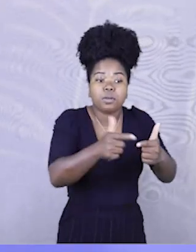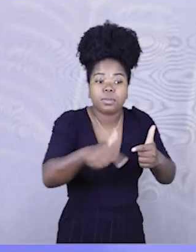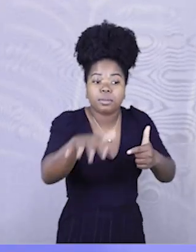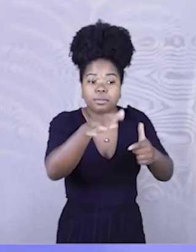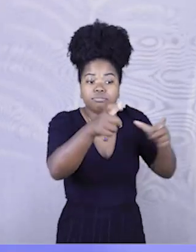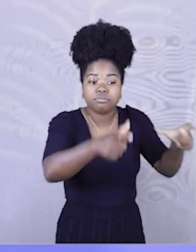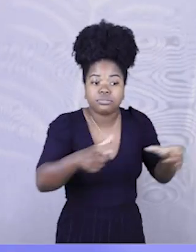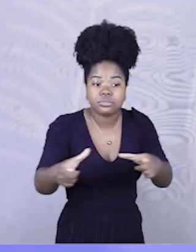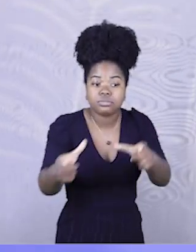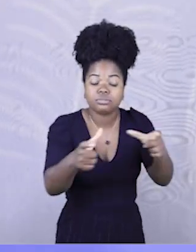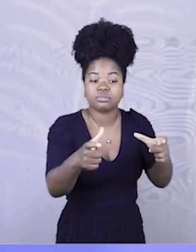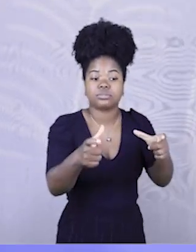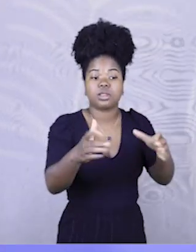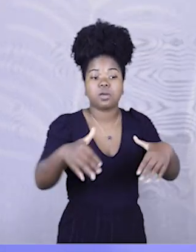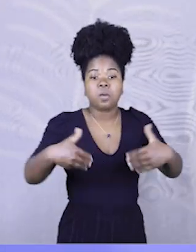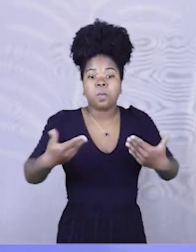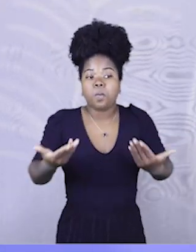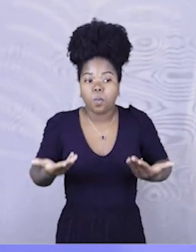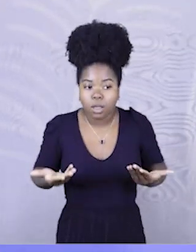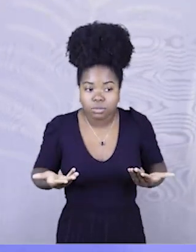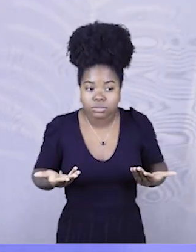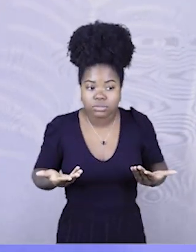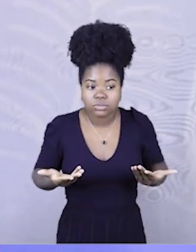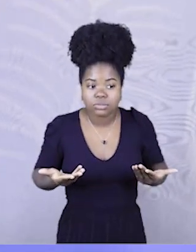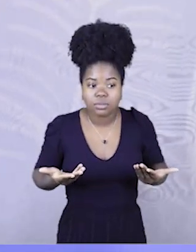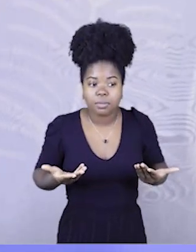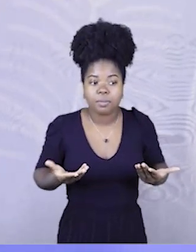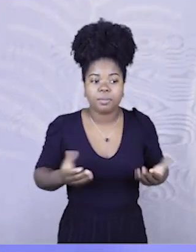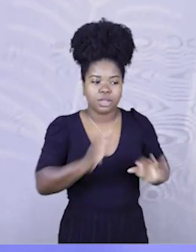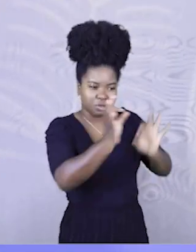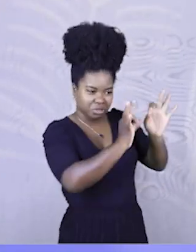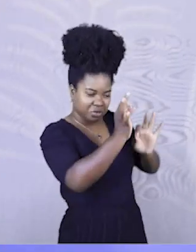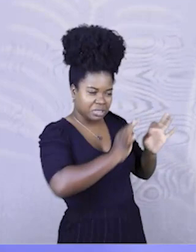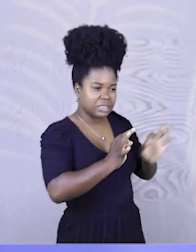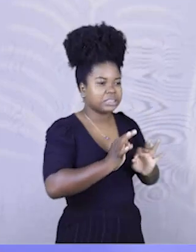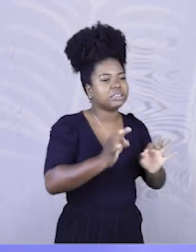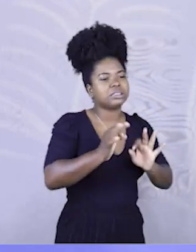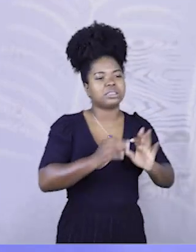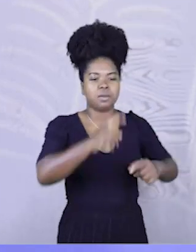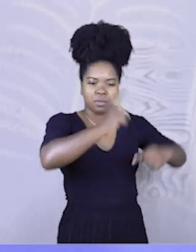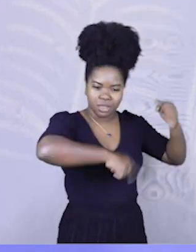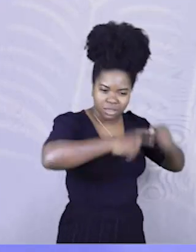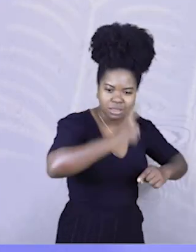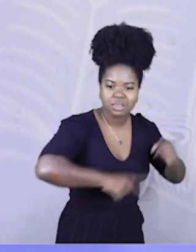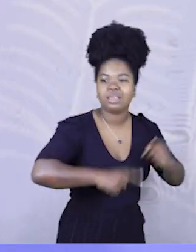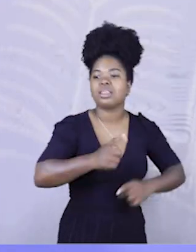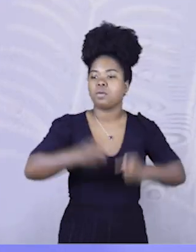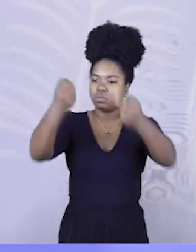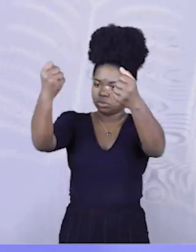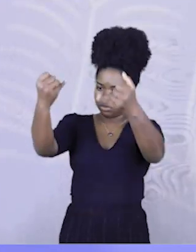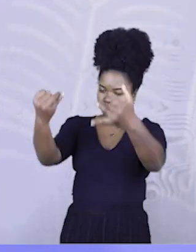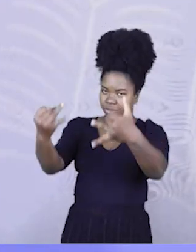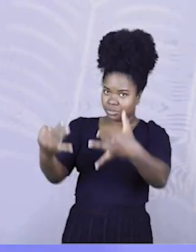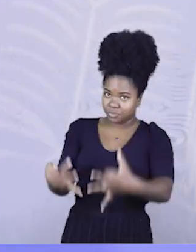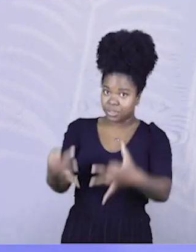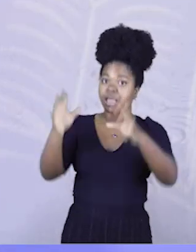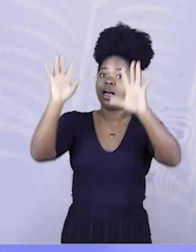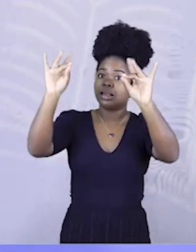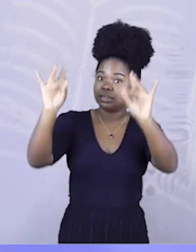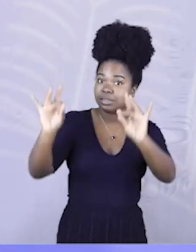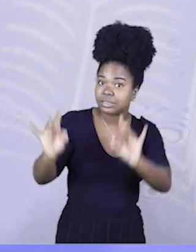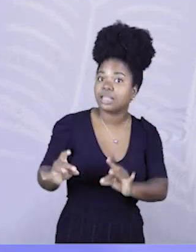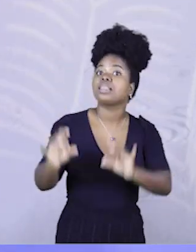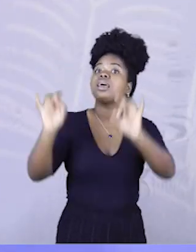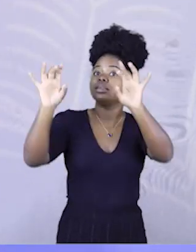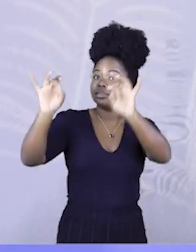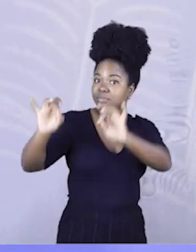né, diálogos voltados para esclarecer aqueles tópicos específicos. Entendemos que o fortalecimento educacional na área, que é algo que